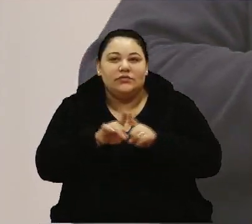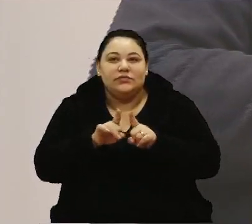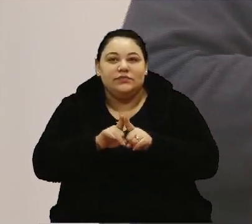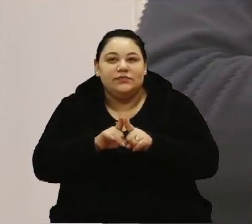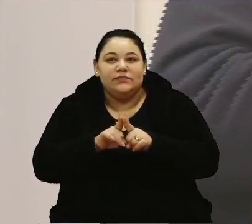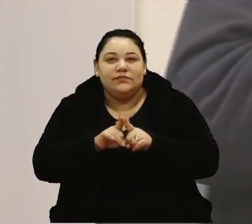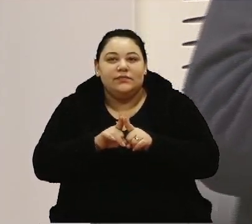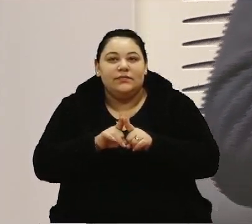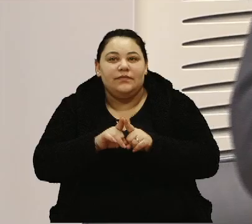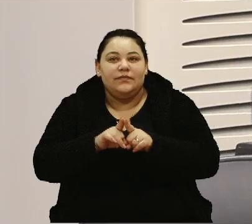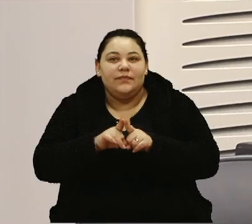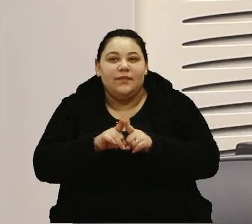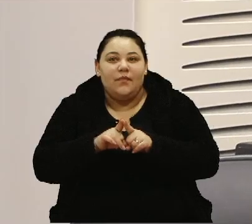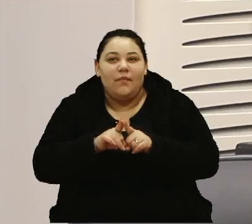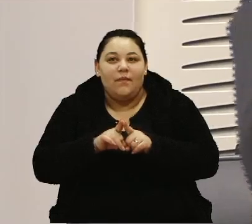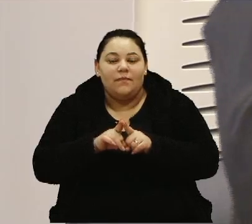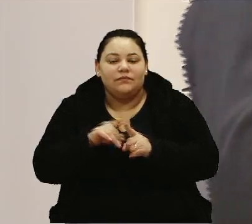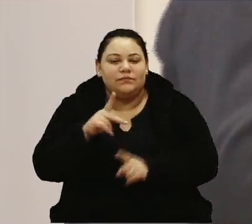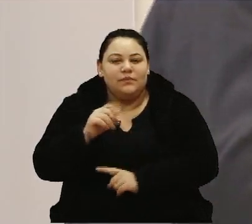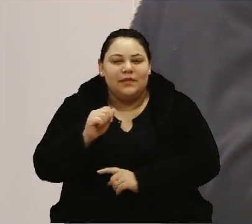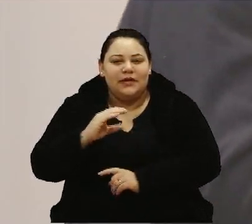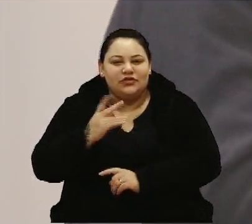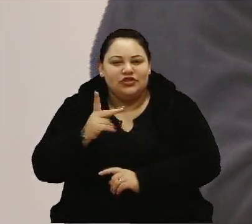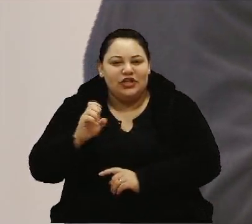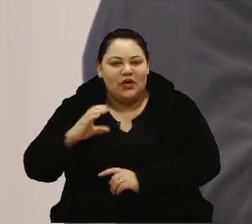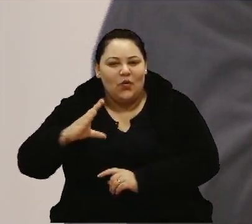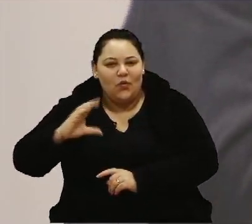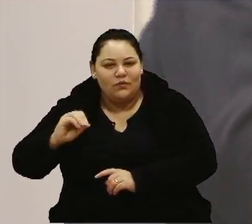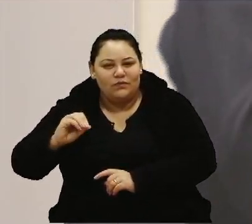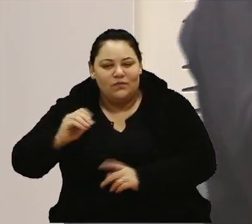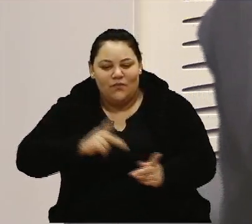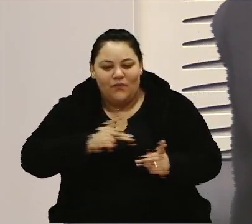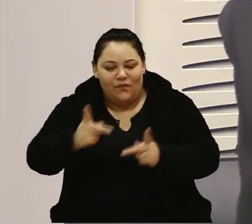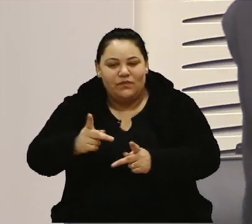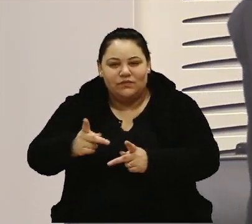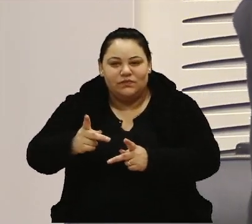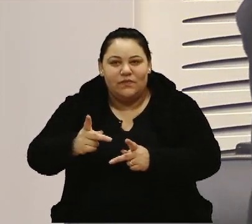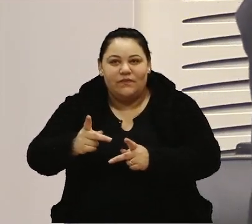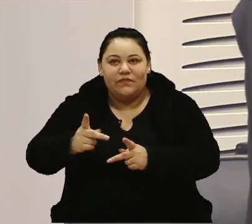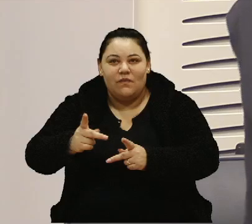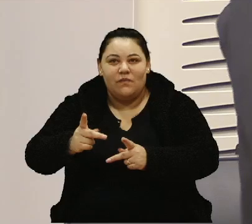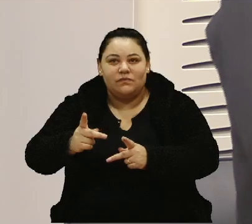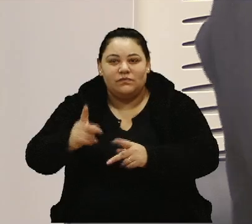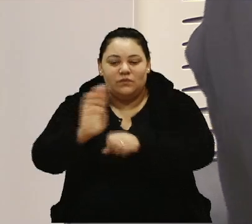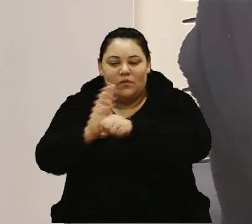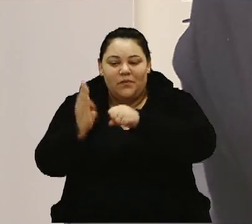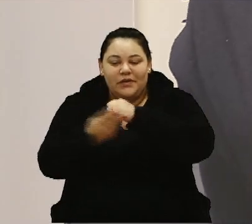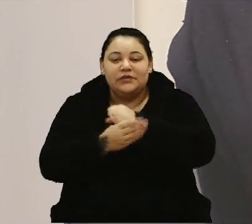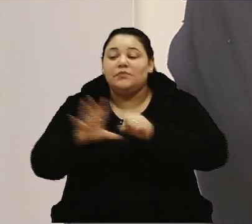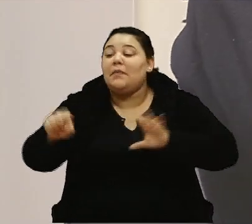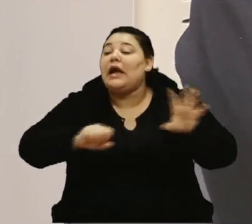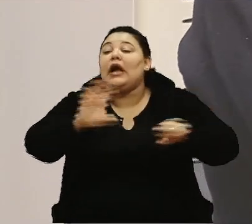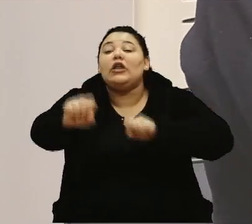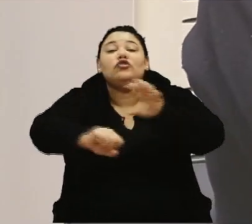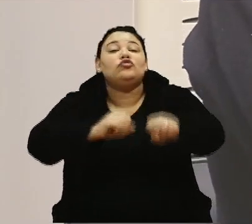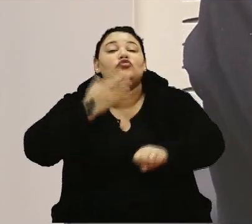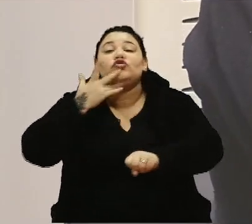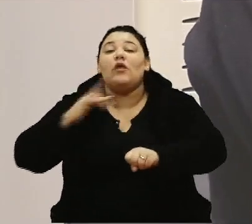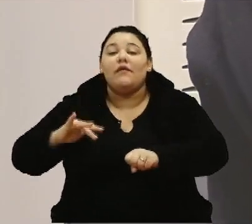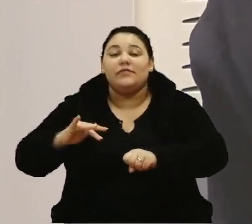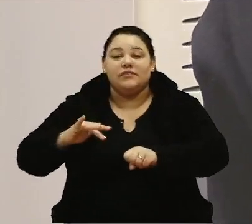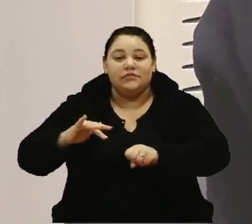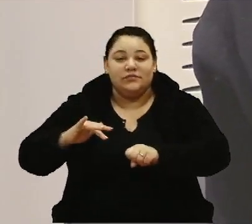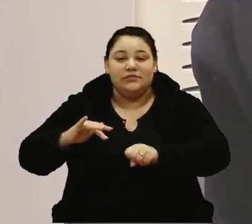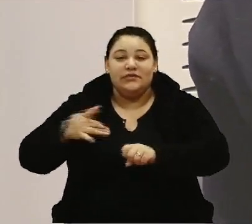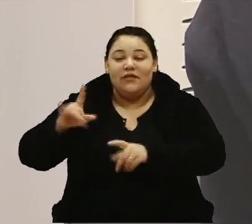do Pacheco, né, que andava pelos bairros com uma viatura aí pegando a gurizada que viviam